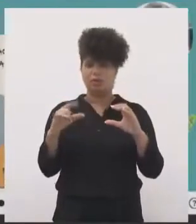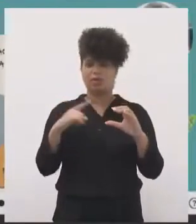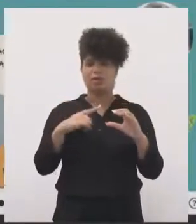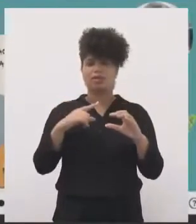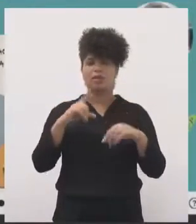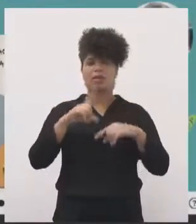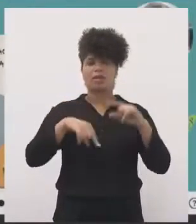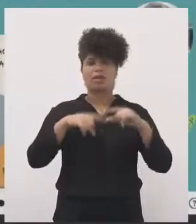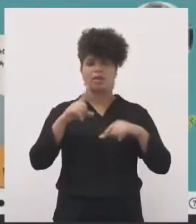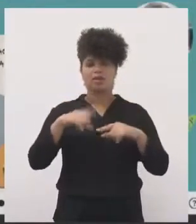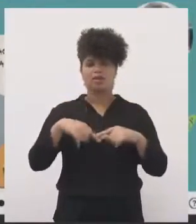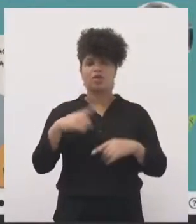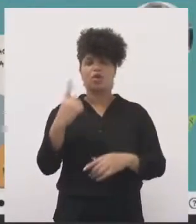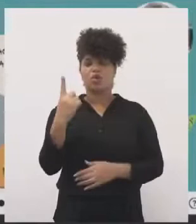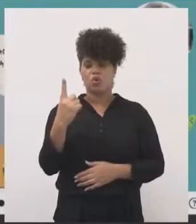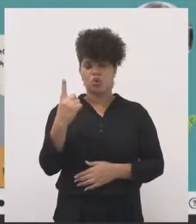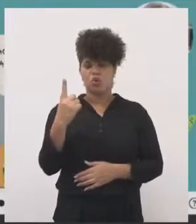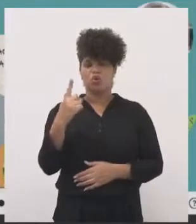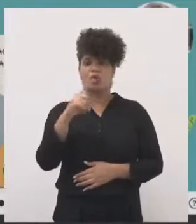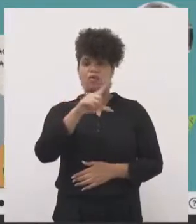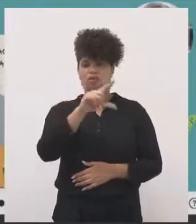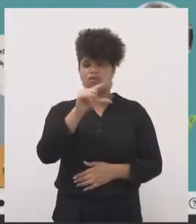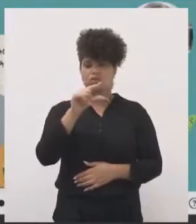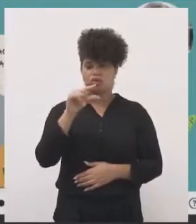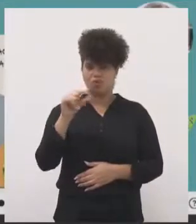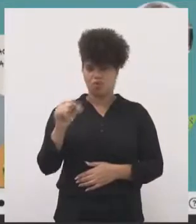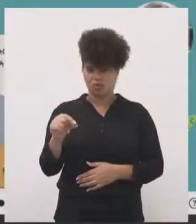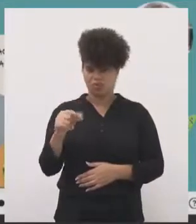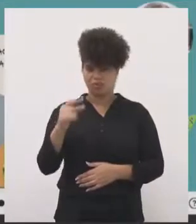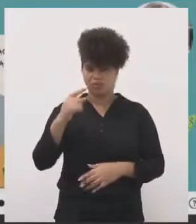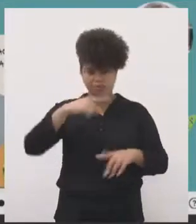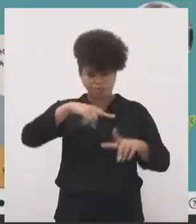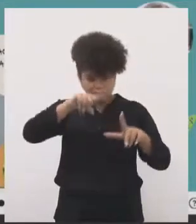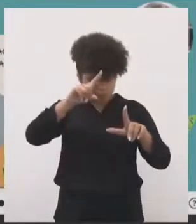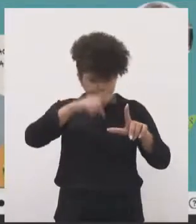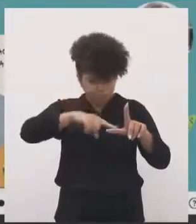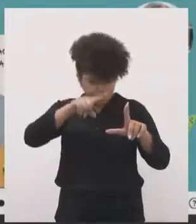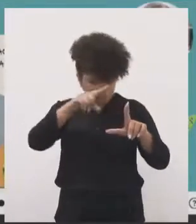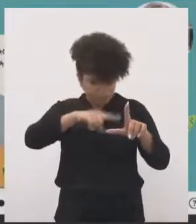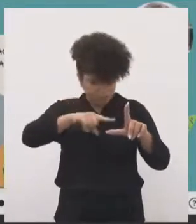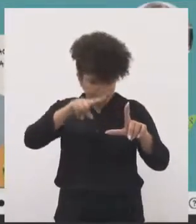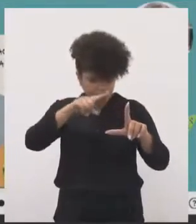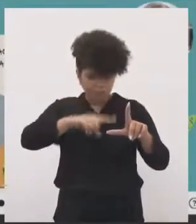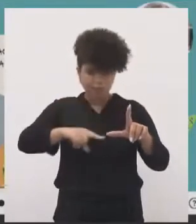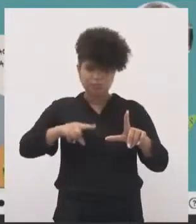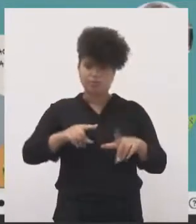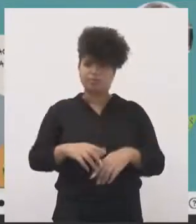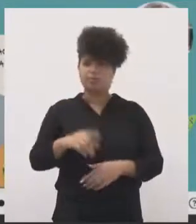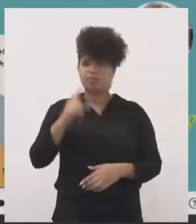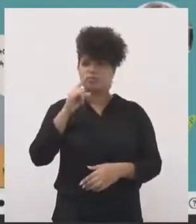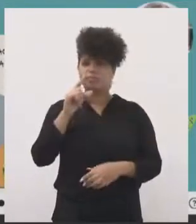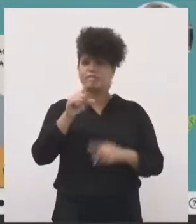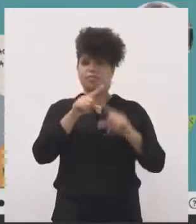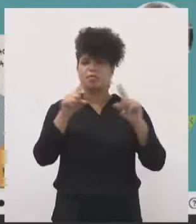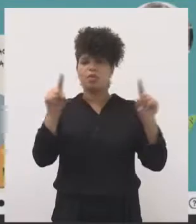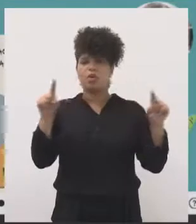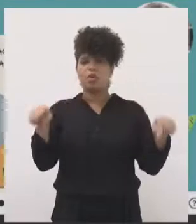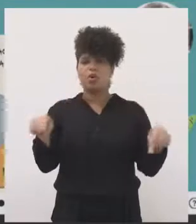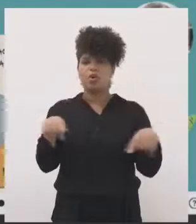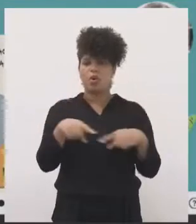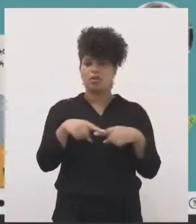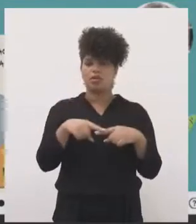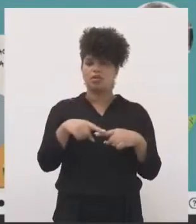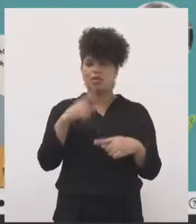elementos, tem um elemento no Canva, se a gente descer aqui, né, rolar para baixo, que chama quadro. Tá vendo esse elemento